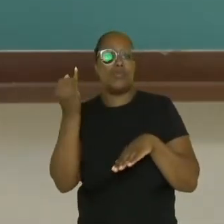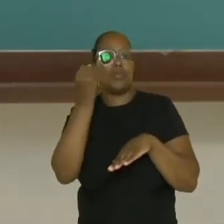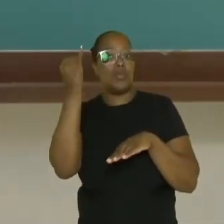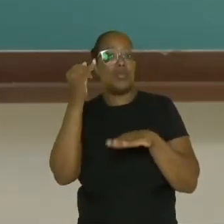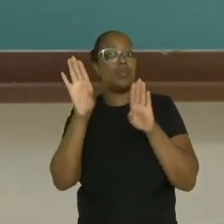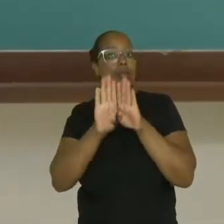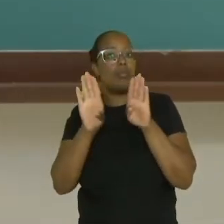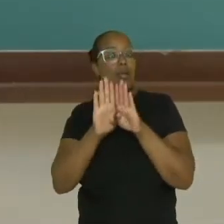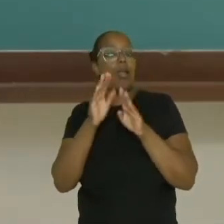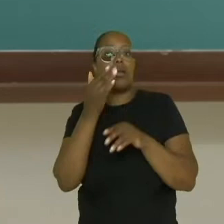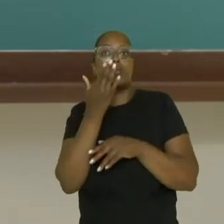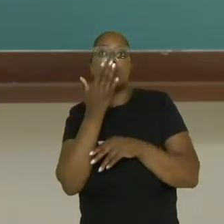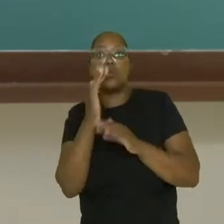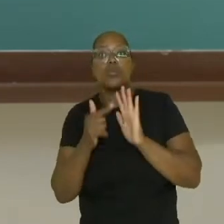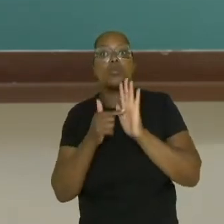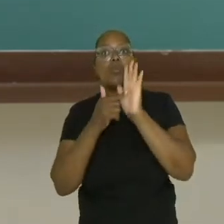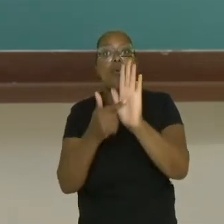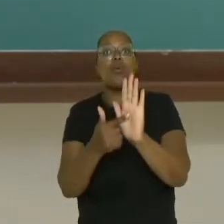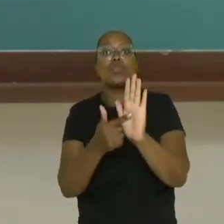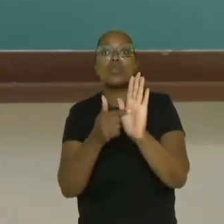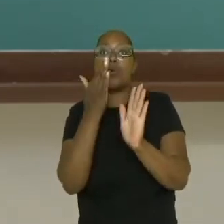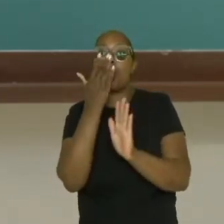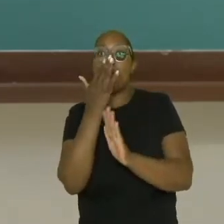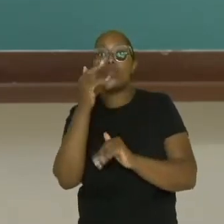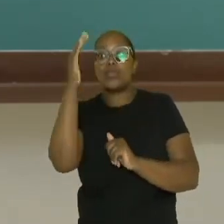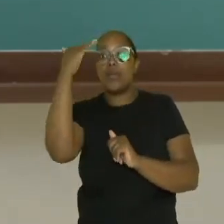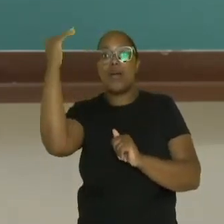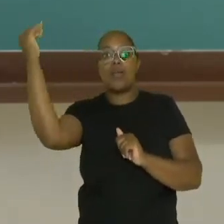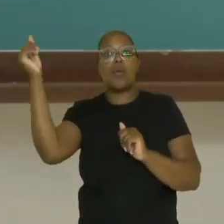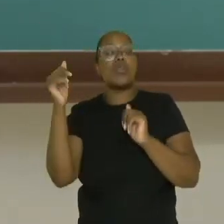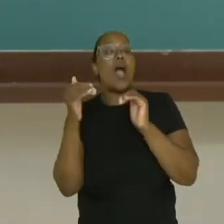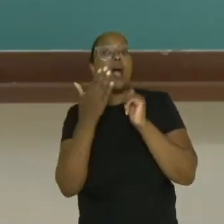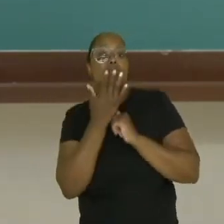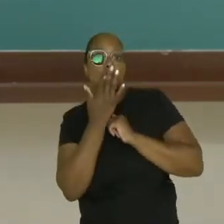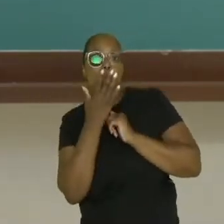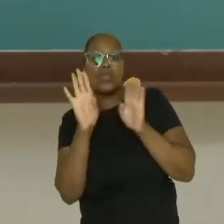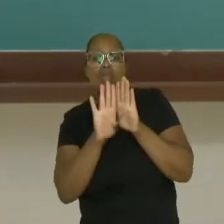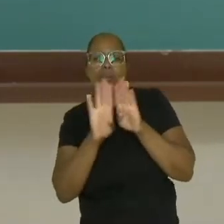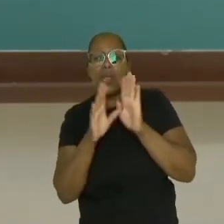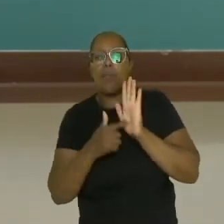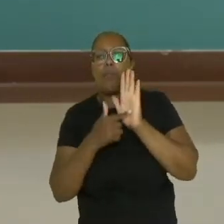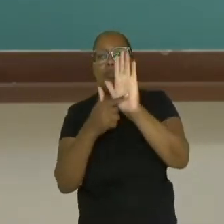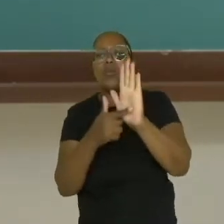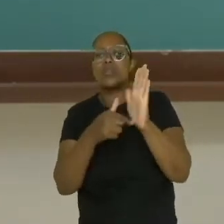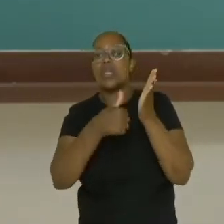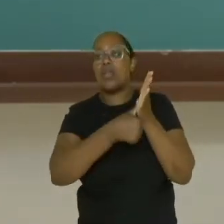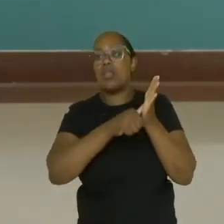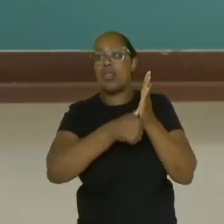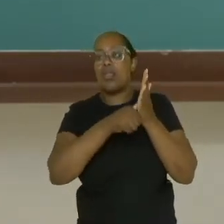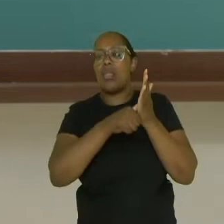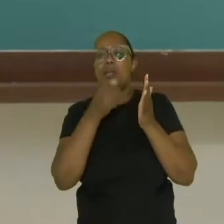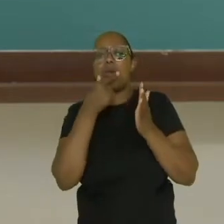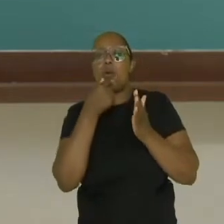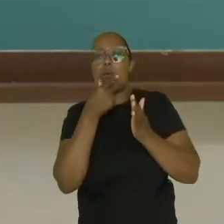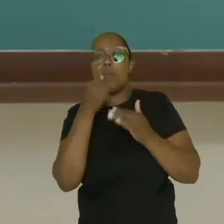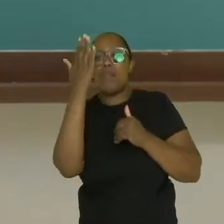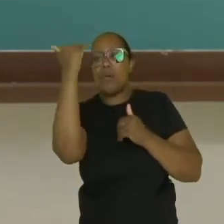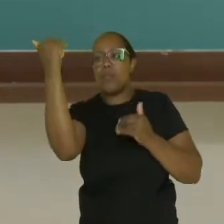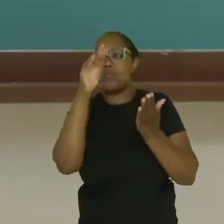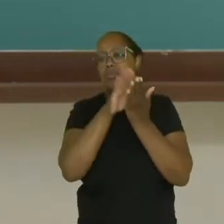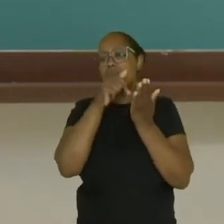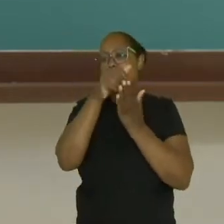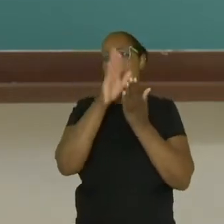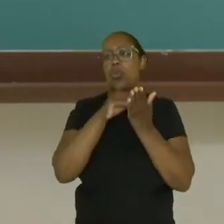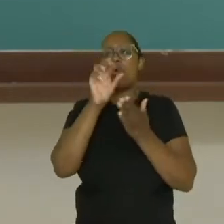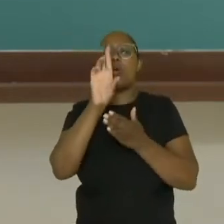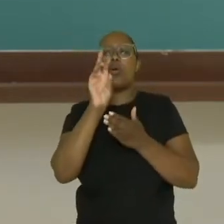tendências, as cores também marcam identidade. Por exemplo, Romero Brito. Quando a gente fala em Romero Brito, quais as